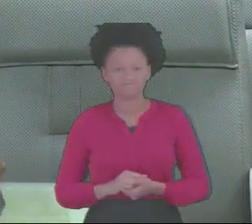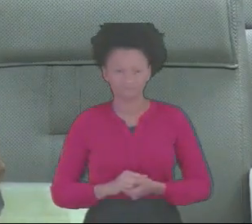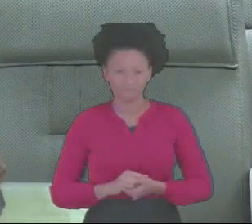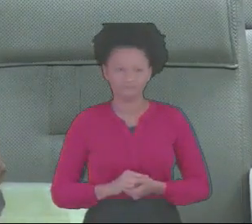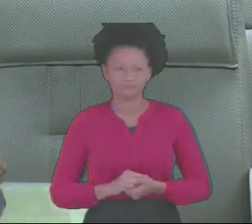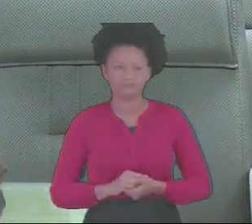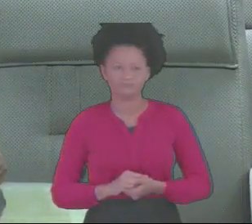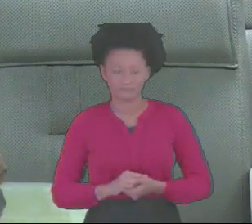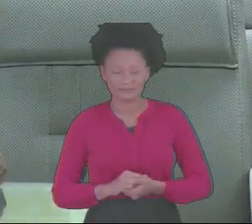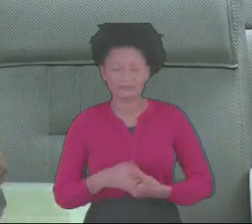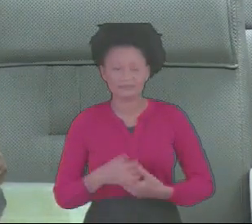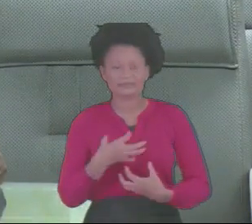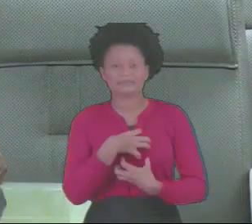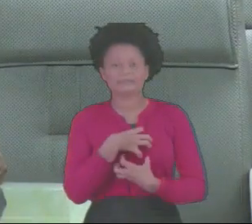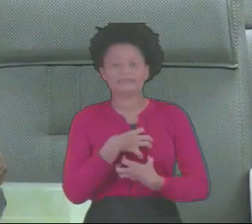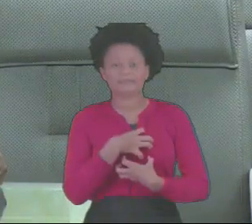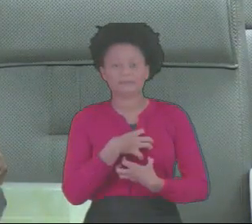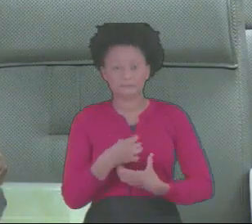é deplorável